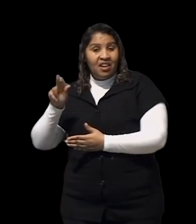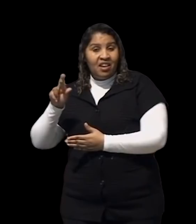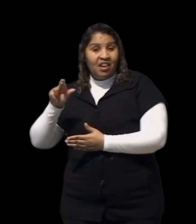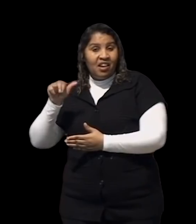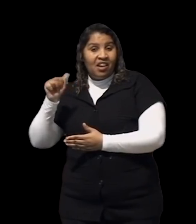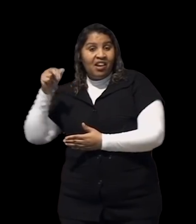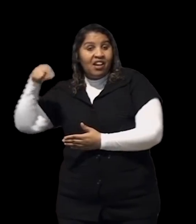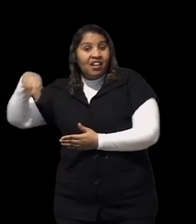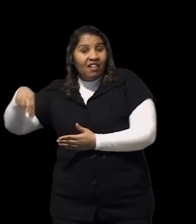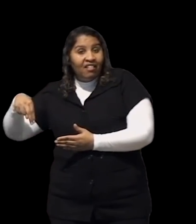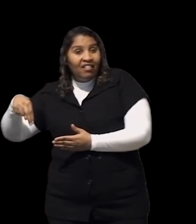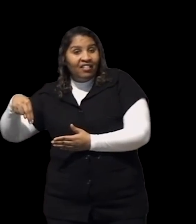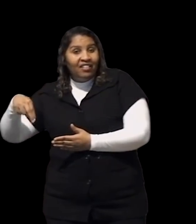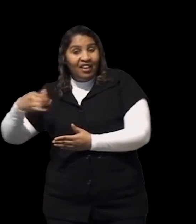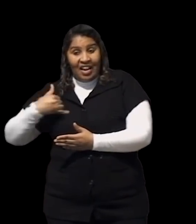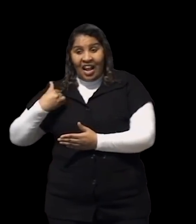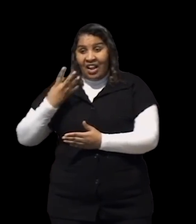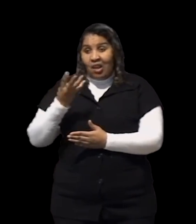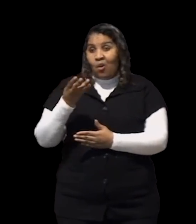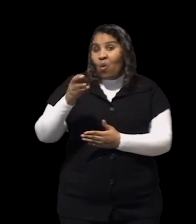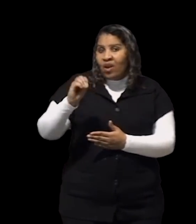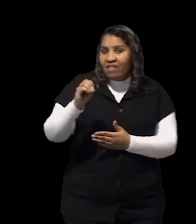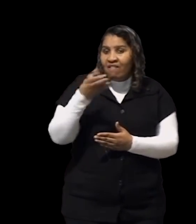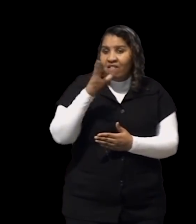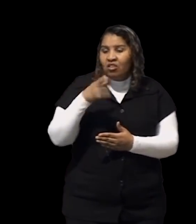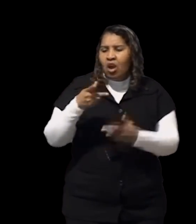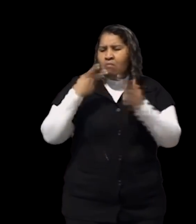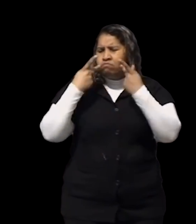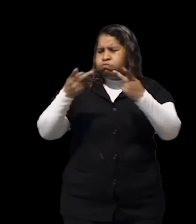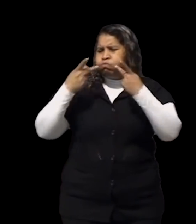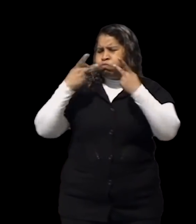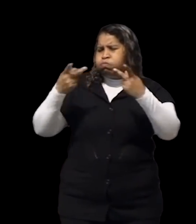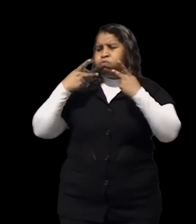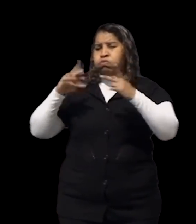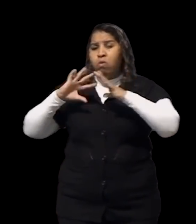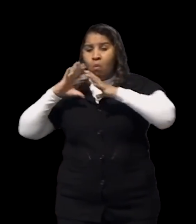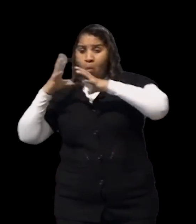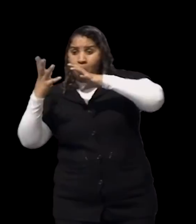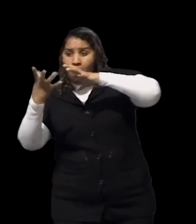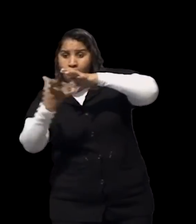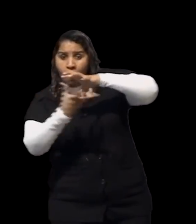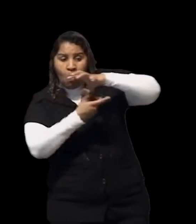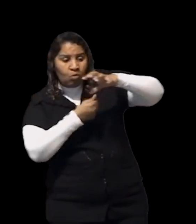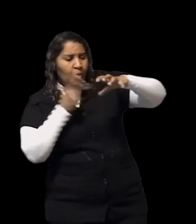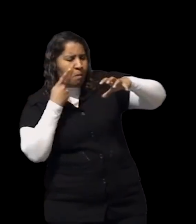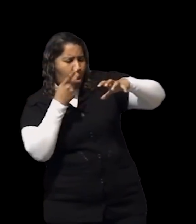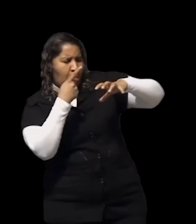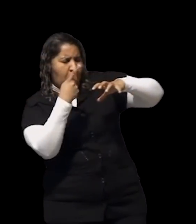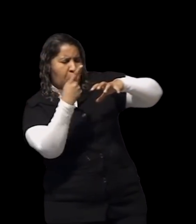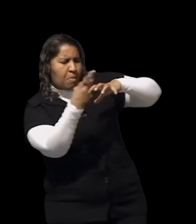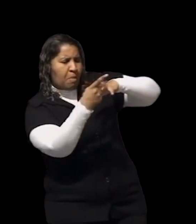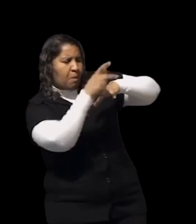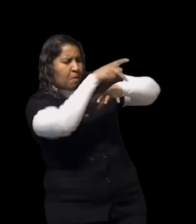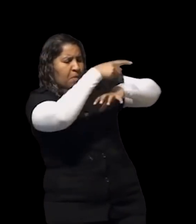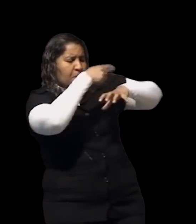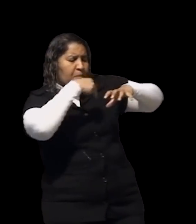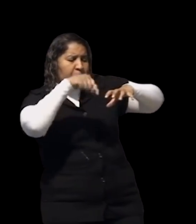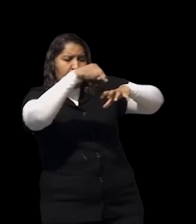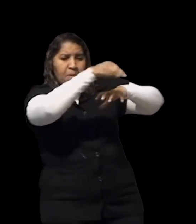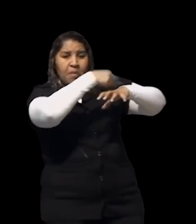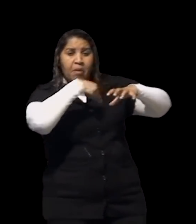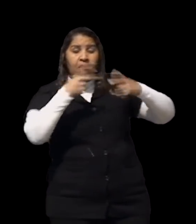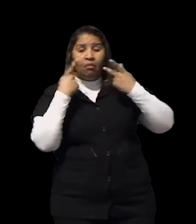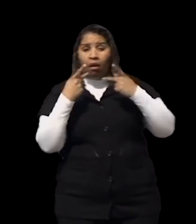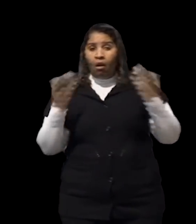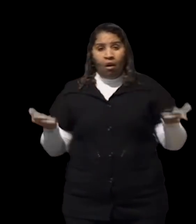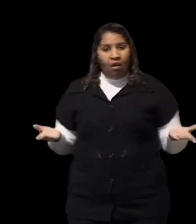inteiro bom então assim possibilidades moram dentro do coração daquele que não sabia como filho é mas se